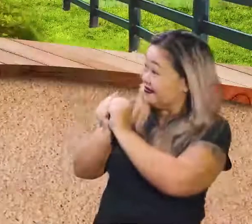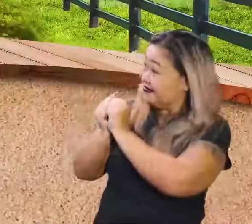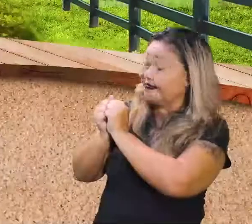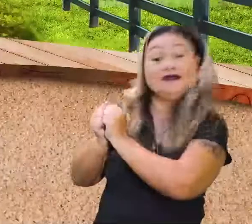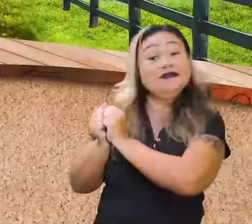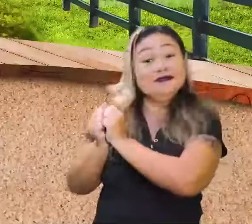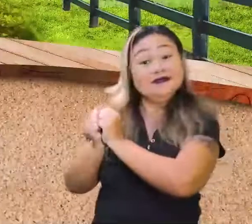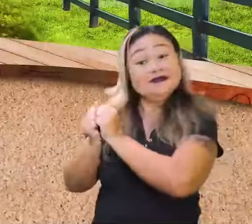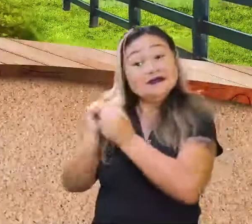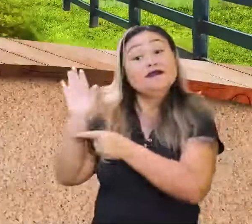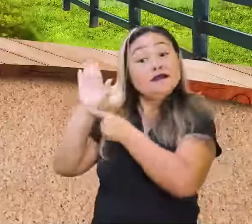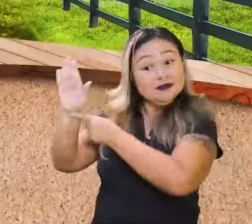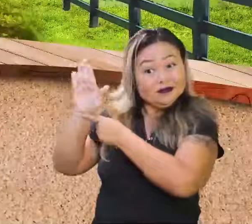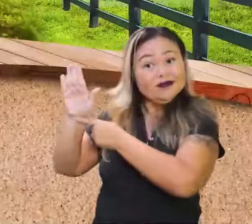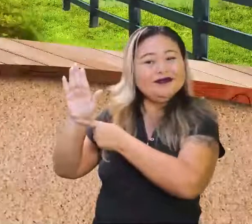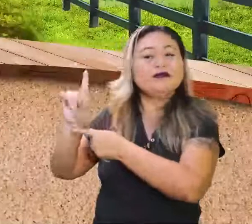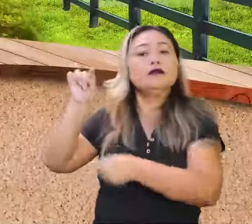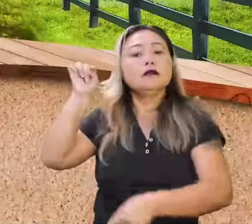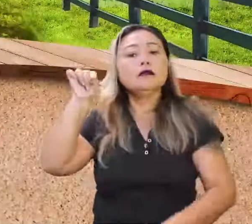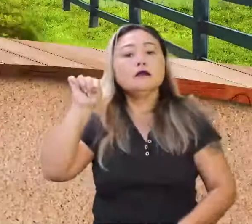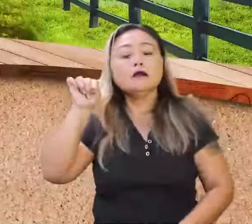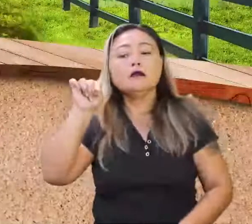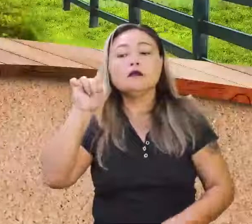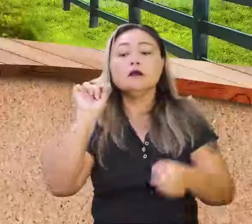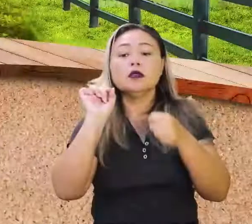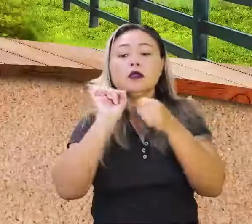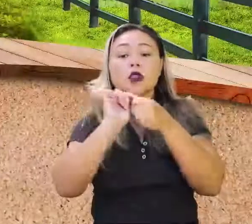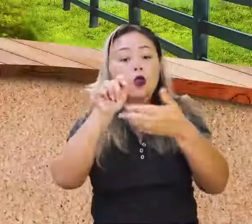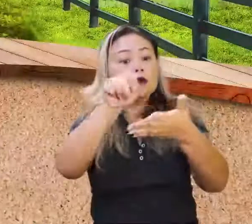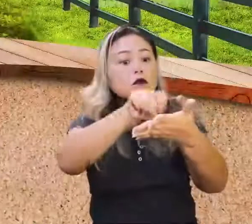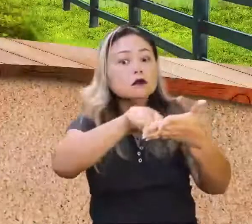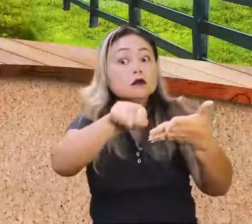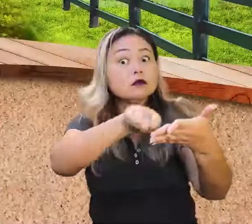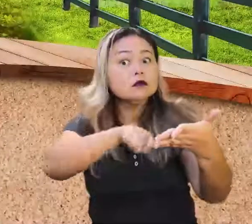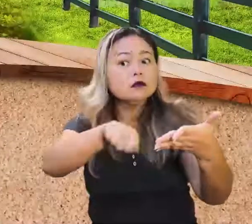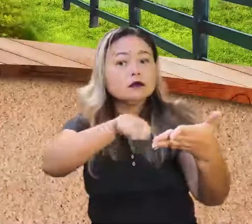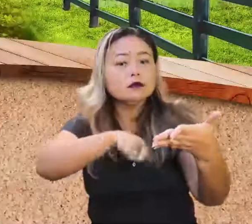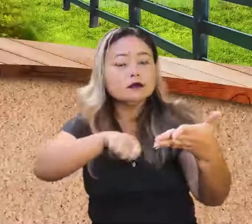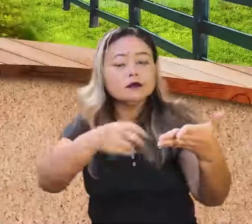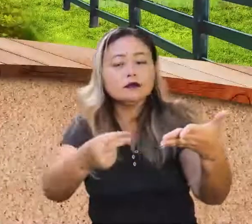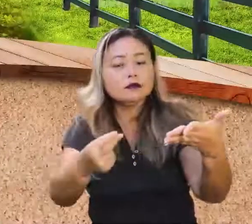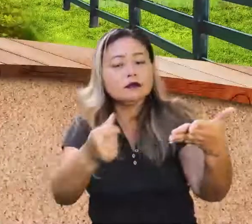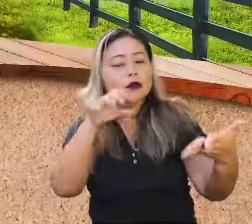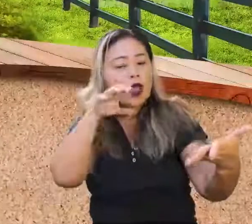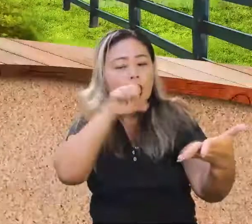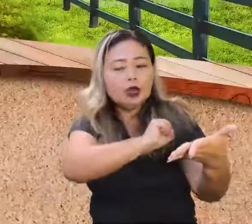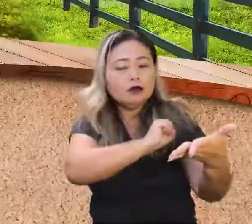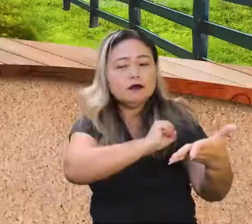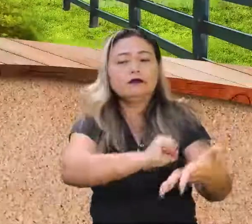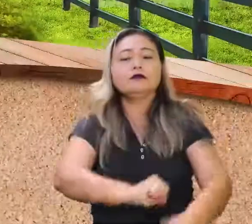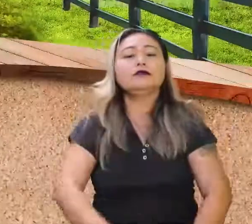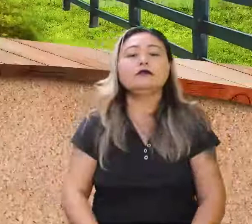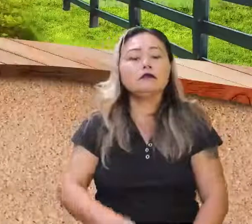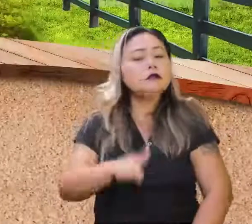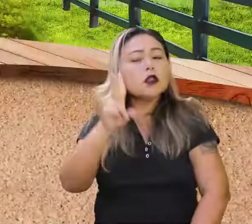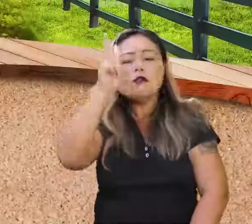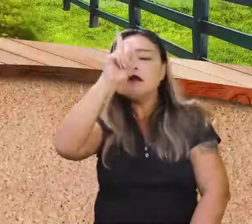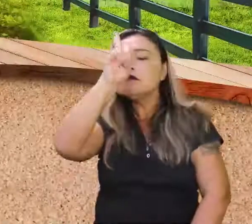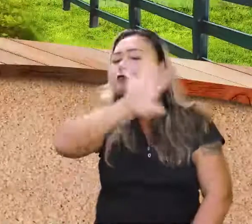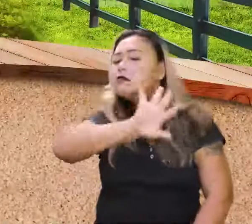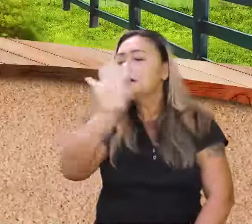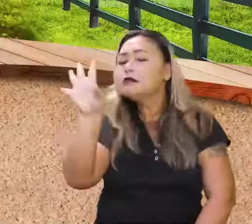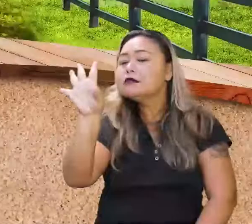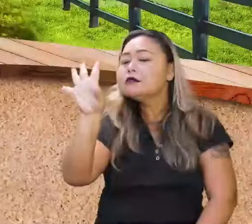Aldelina, vai me auxiliar aqui. Vamos fazer as correções. Coisa rápida, pessoal. Só para